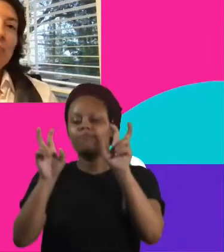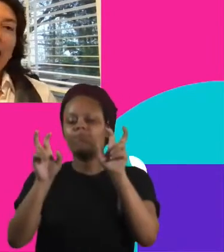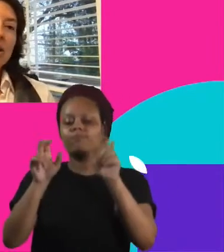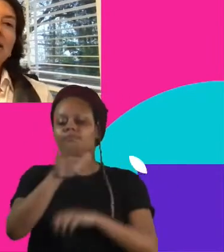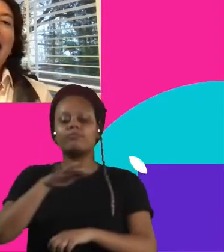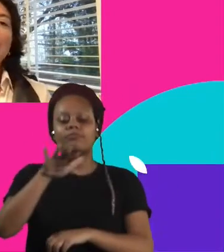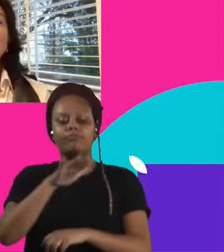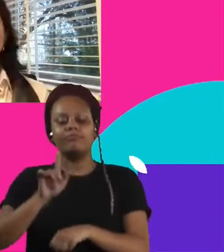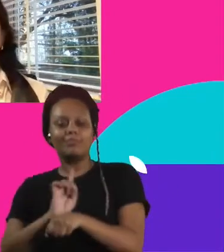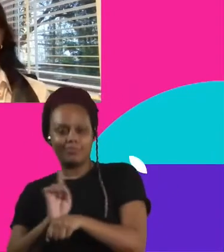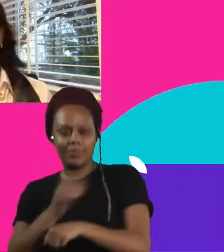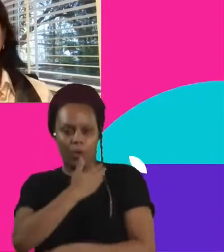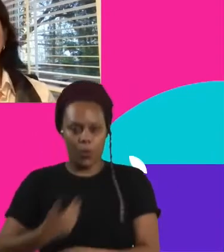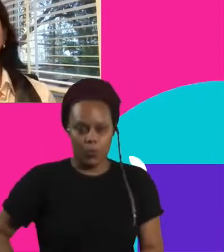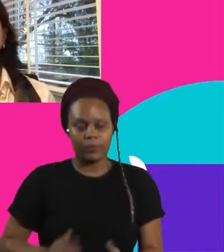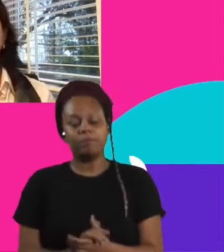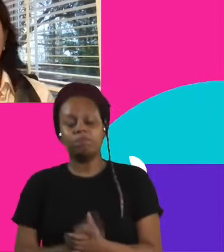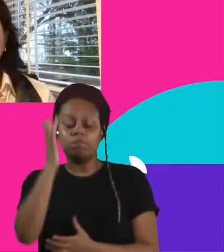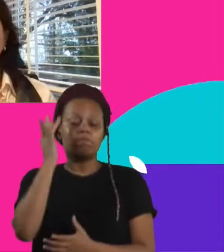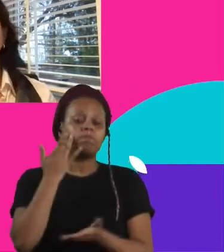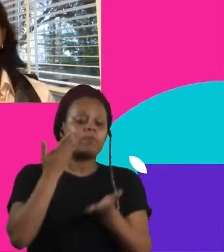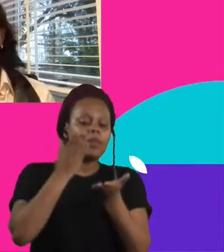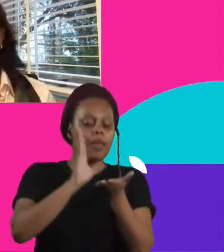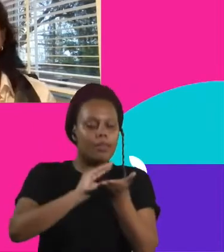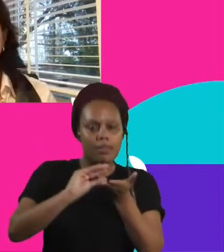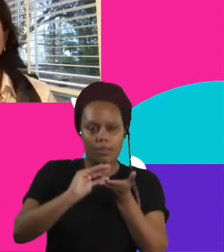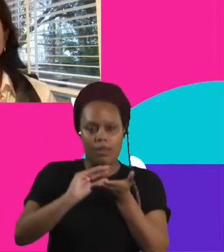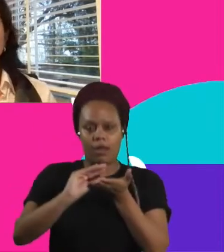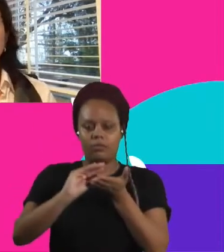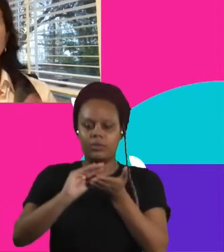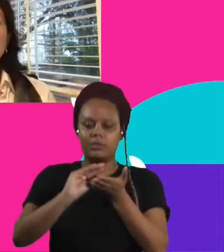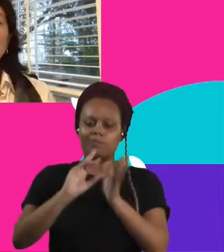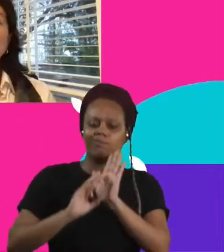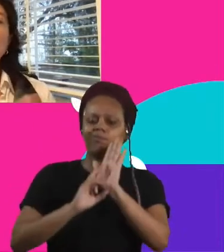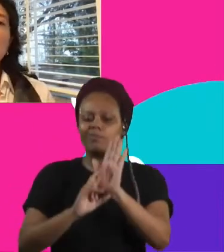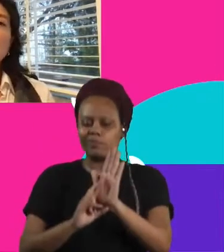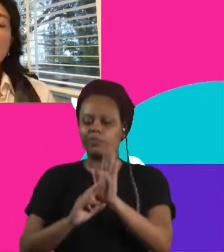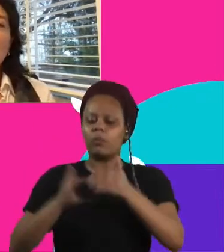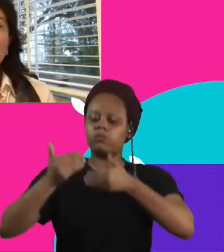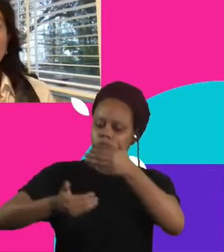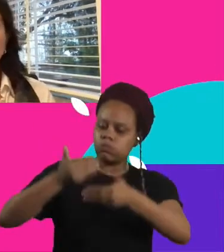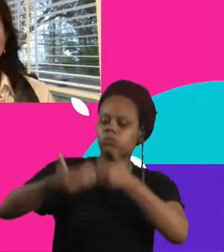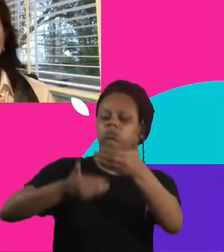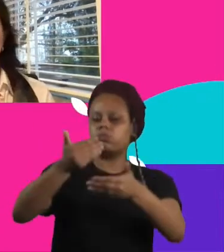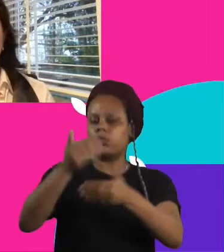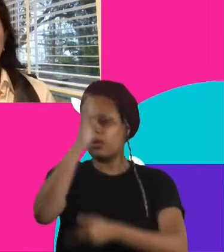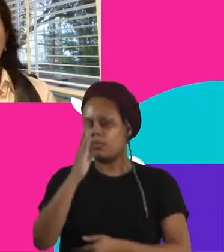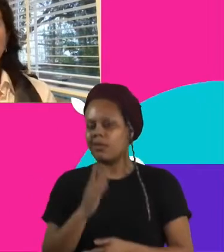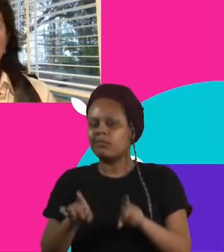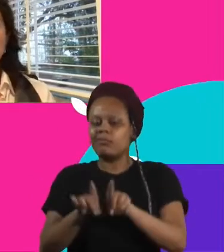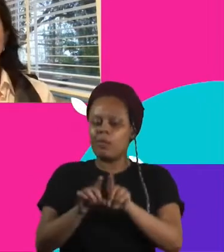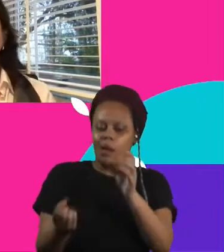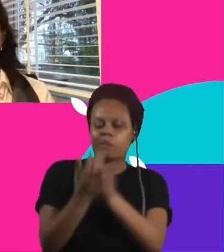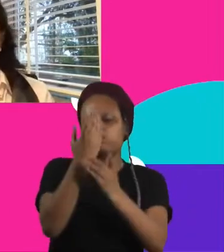a gente acha que dados têm muito a dizer e a colaborar com o desenvolvimento do Brasil e essa construção dessa sociedade mais justa.